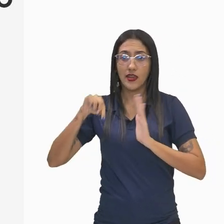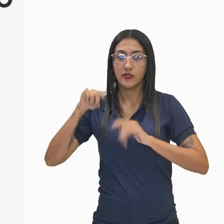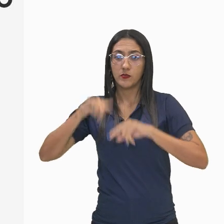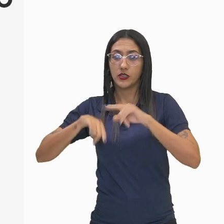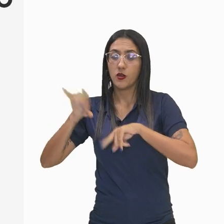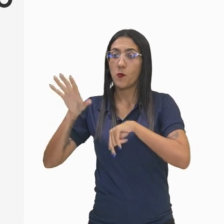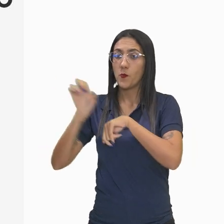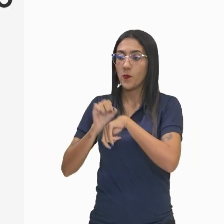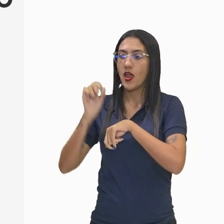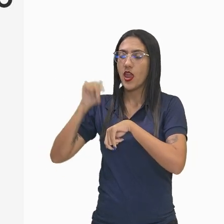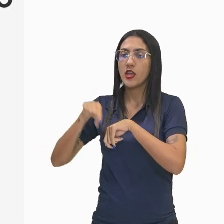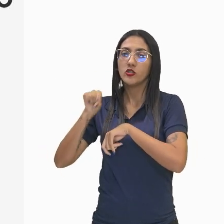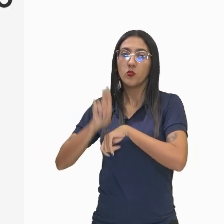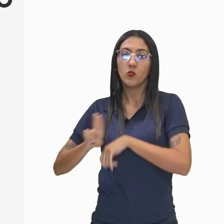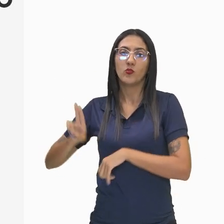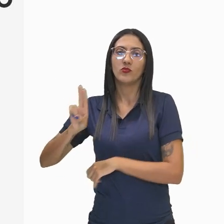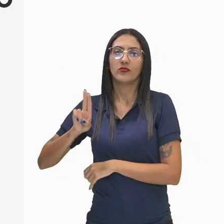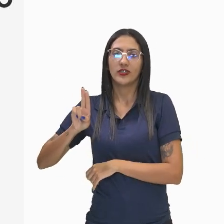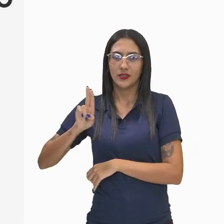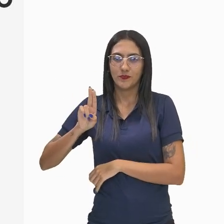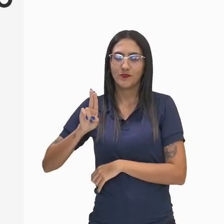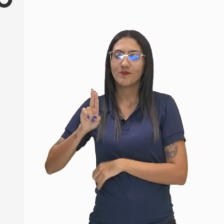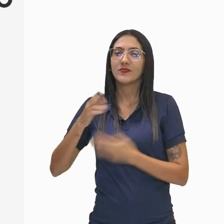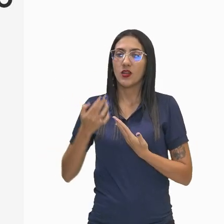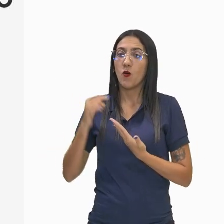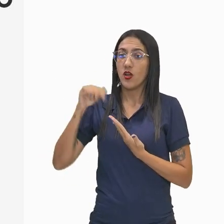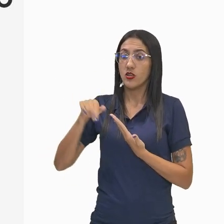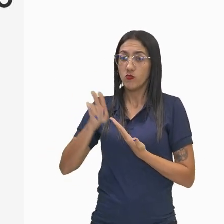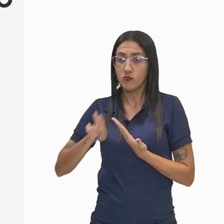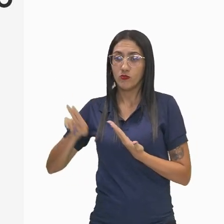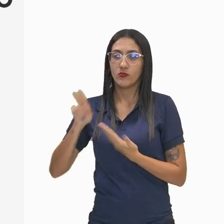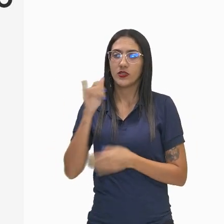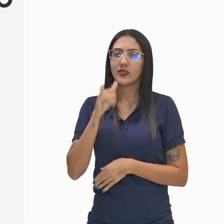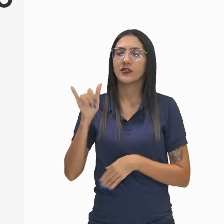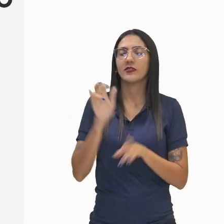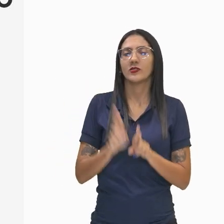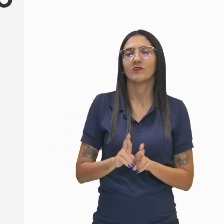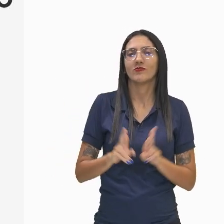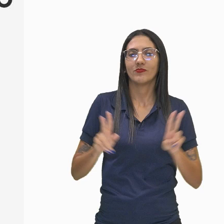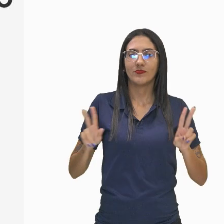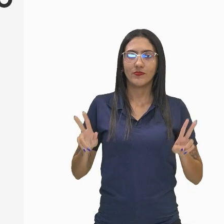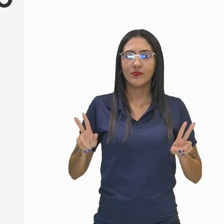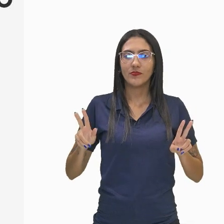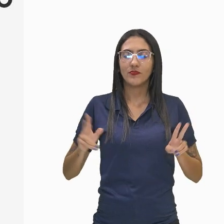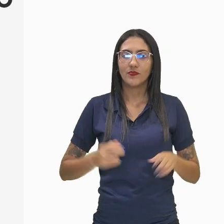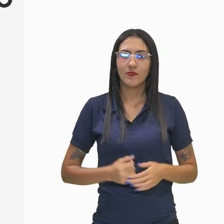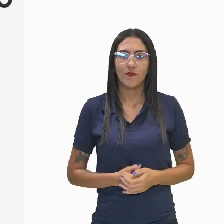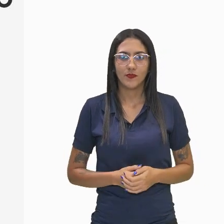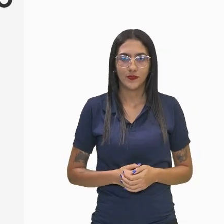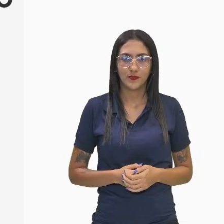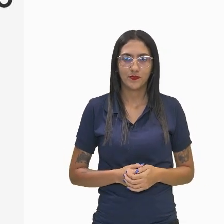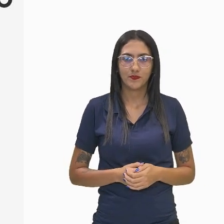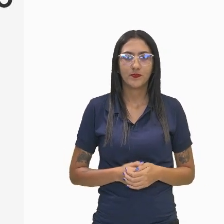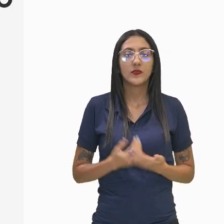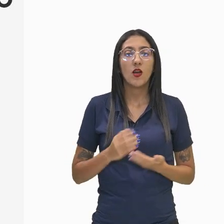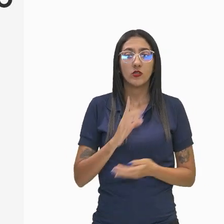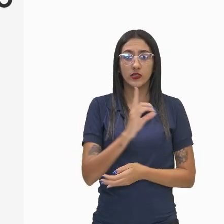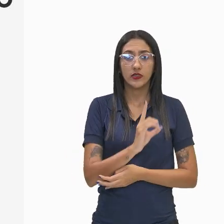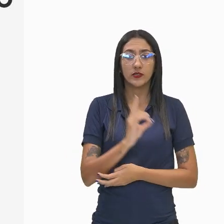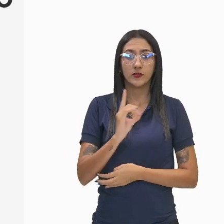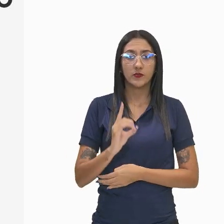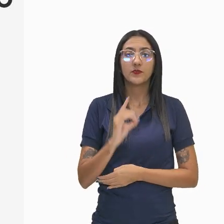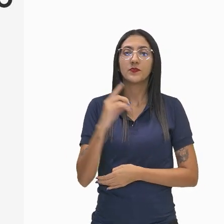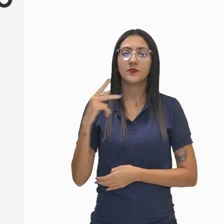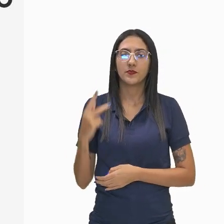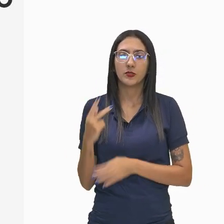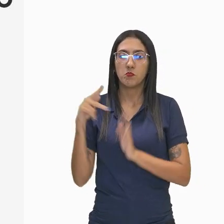ele tem uma força contra-eletromotriz, certo? Que é a diferença de potencial elétrico empregado